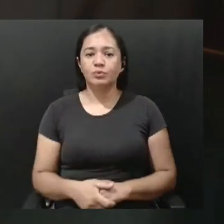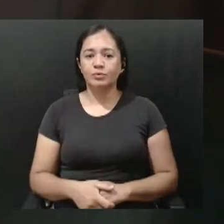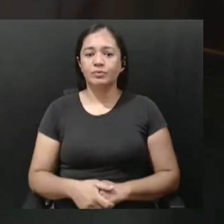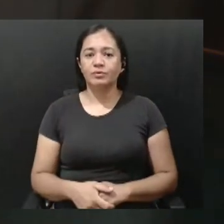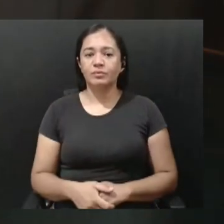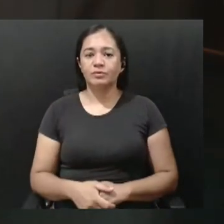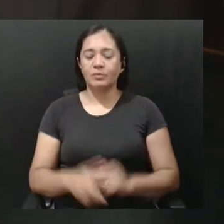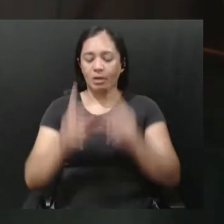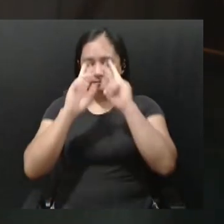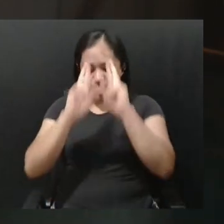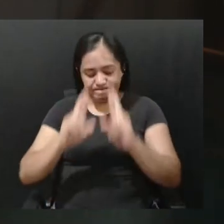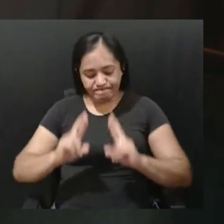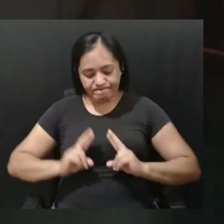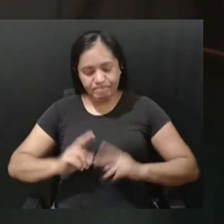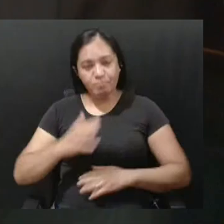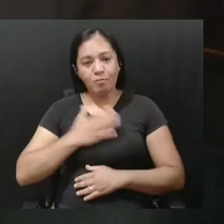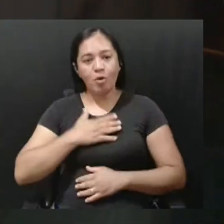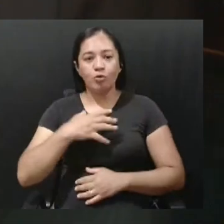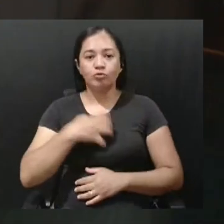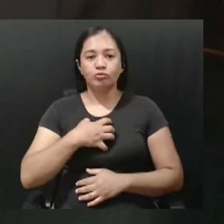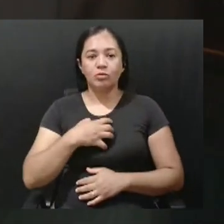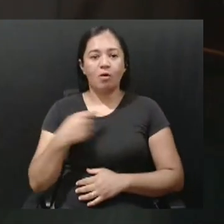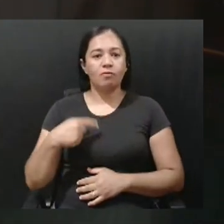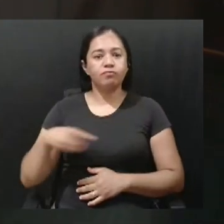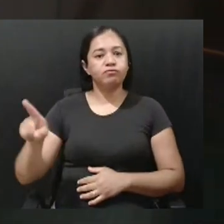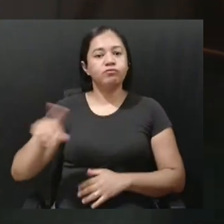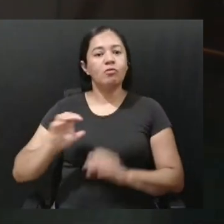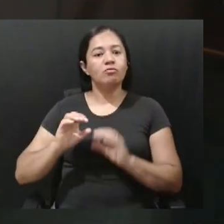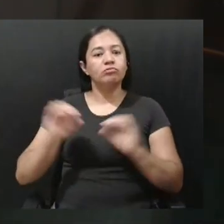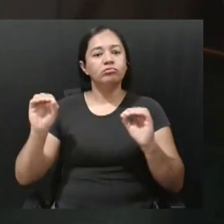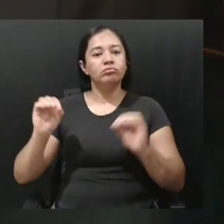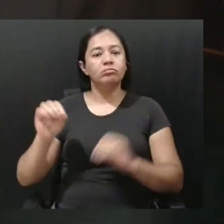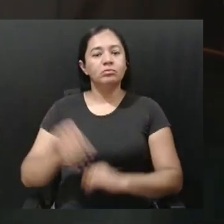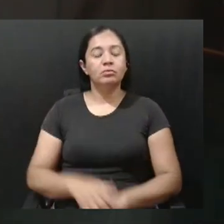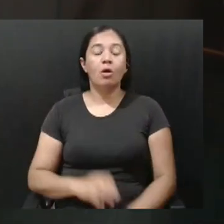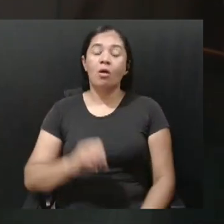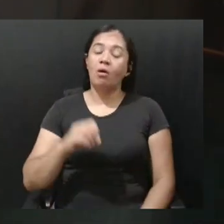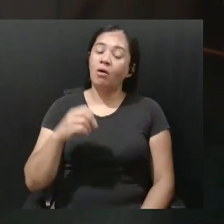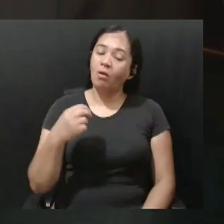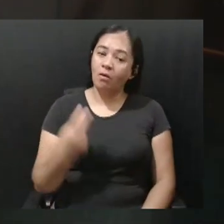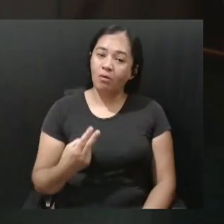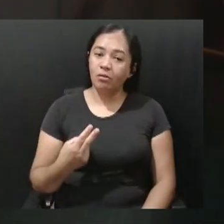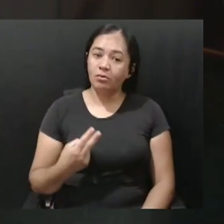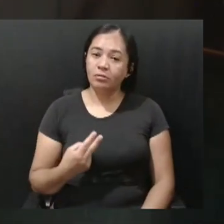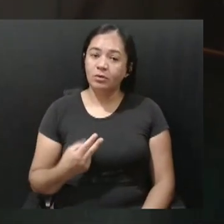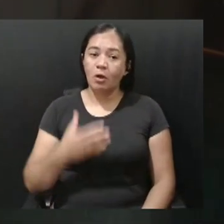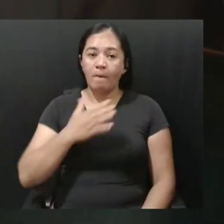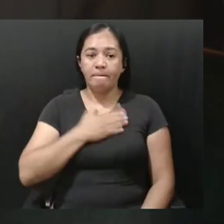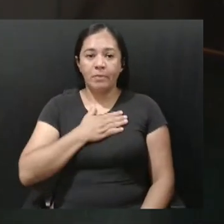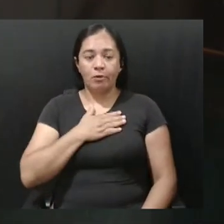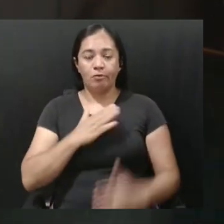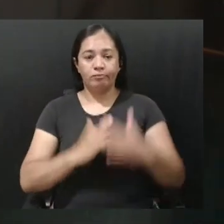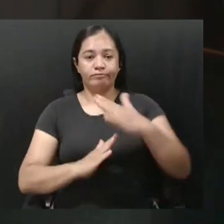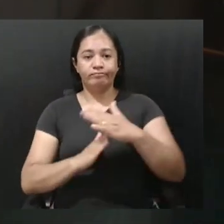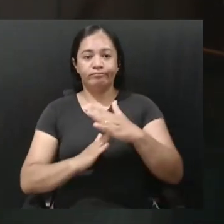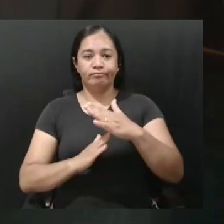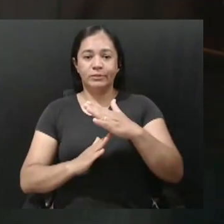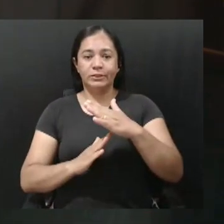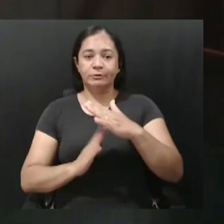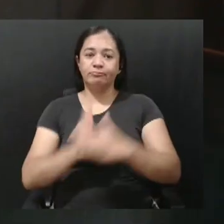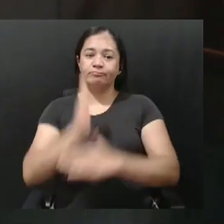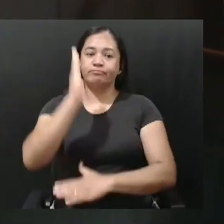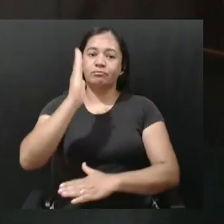e não vou na festa, ou eu ultrapasso o meu limite para